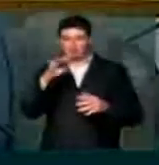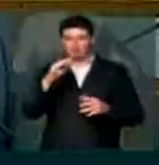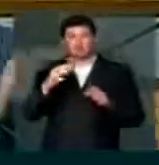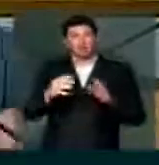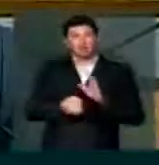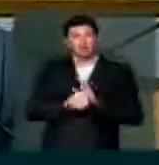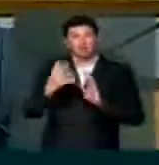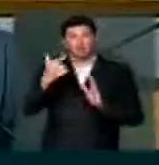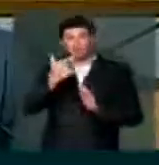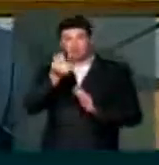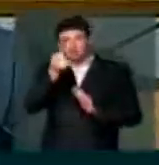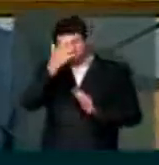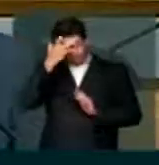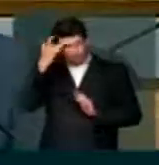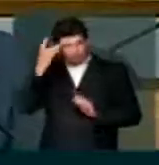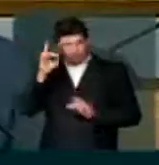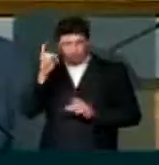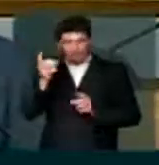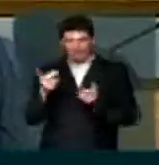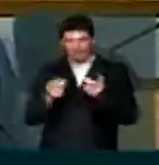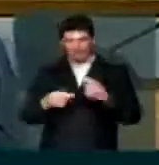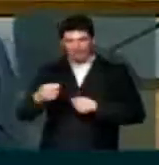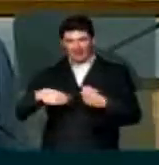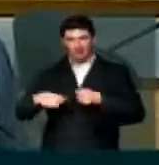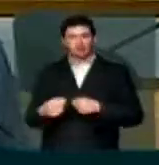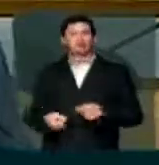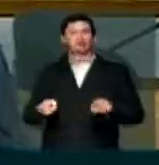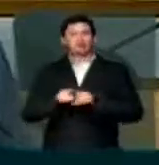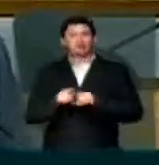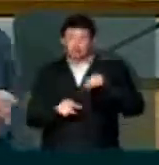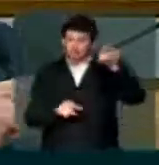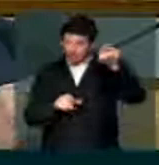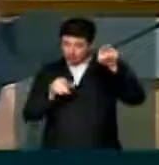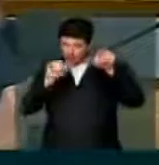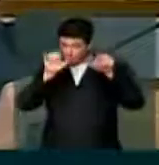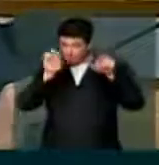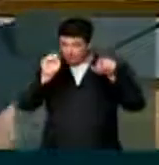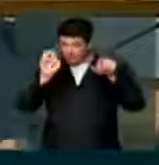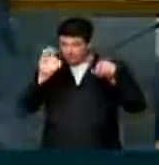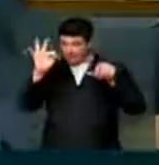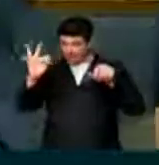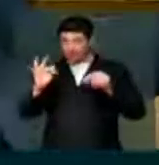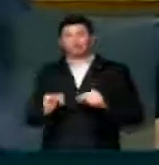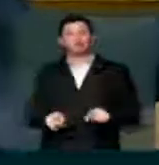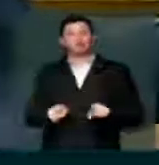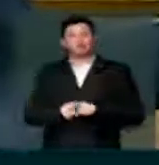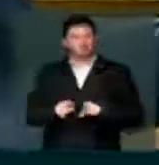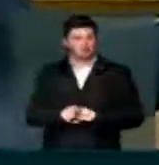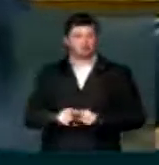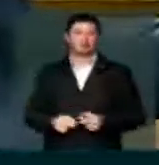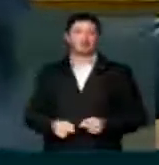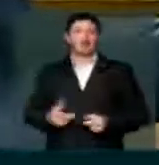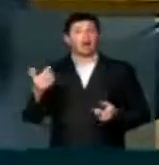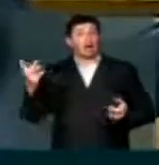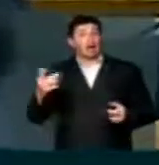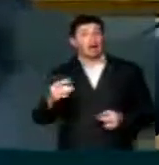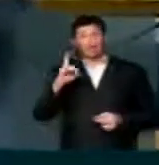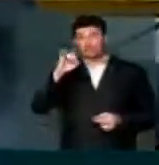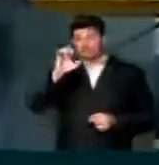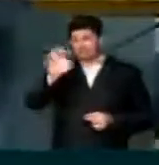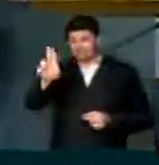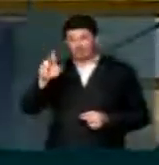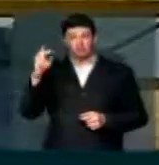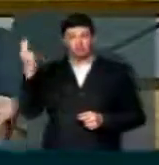doleiros, entre eles Alberto Youssef, foram presos. E aí Dirceu não podia mandar o dinheiro para pagar